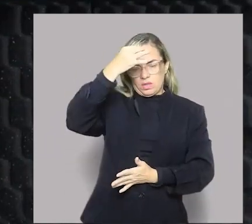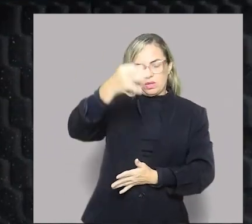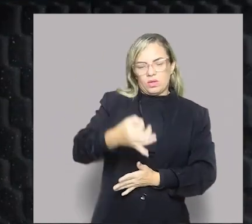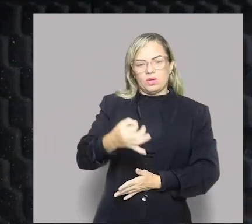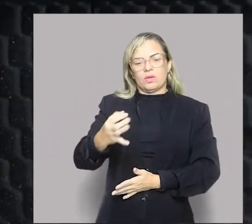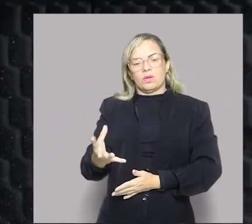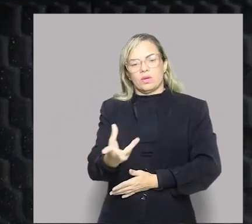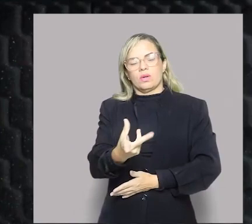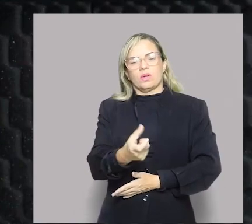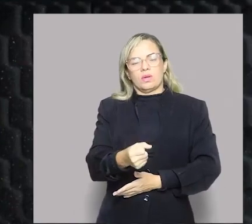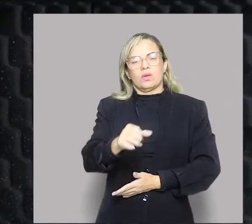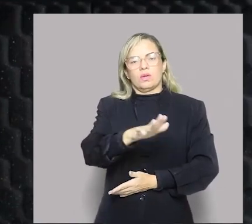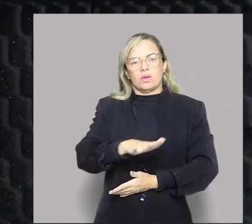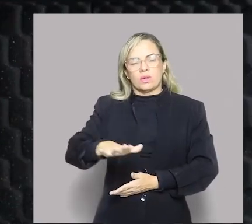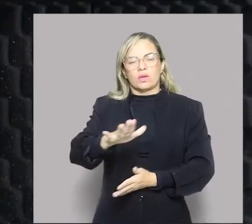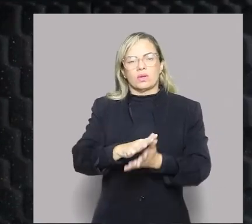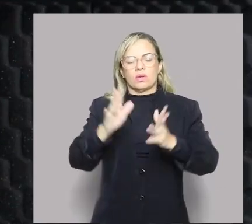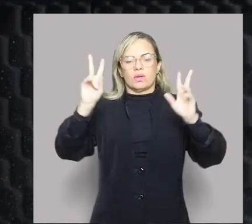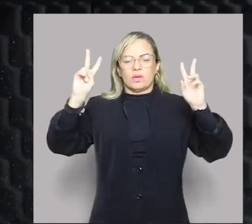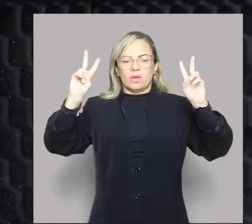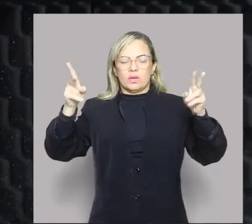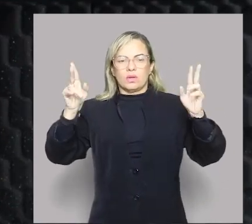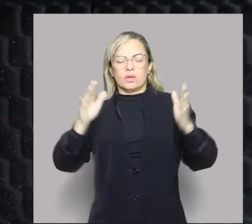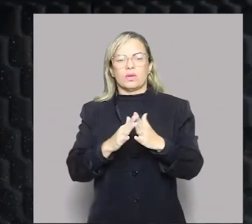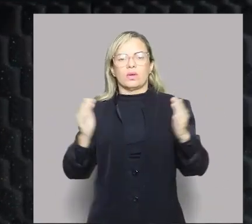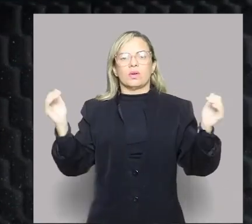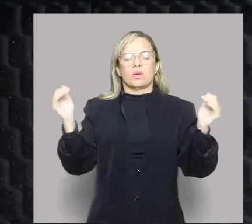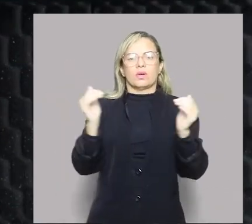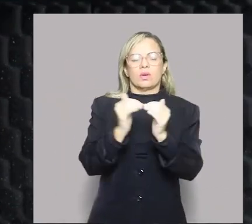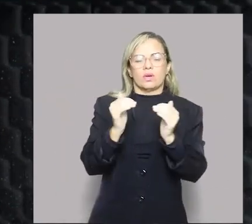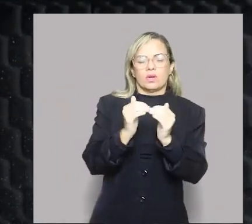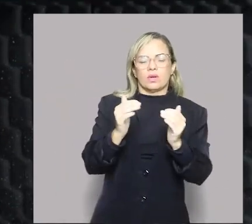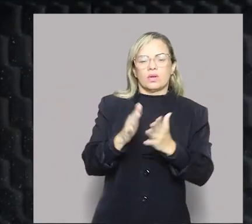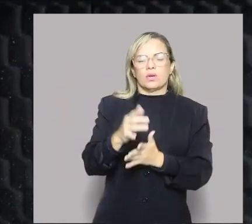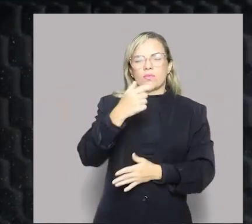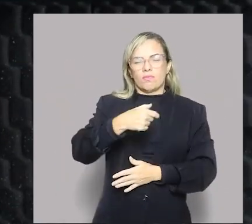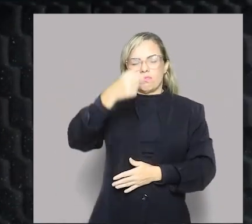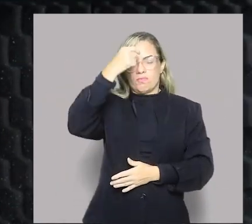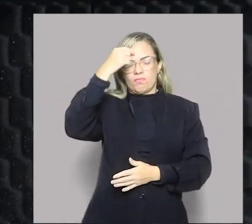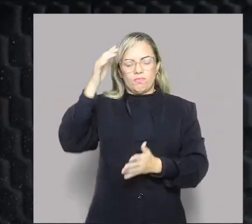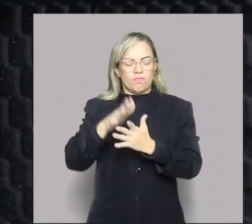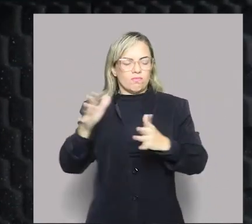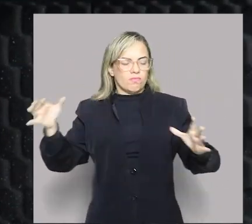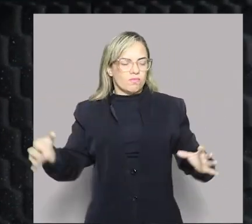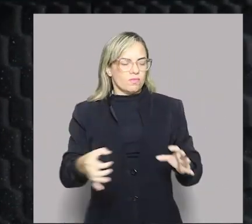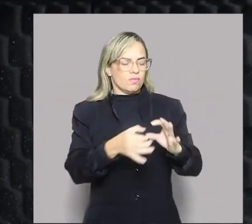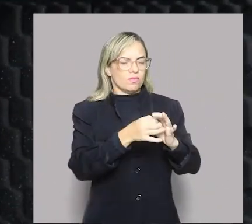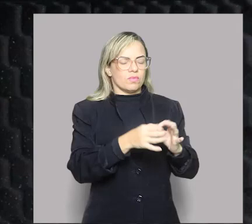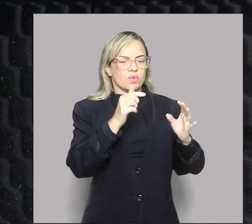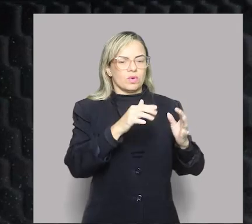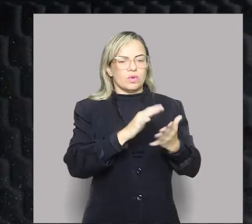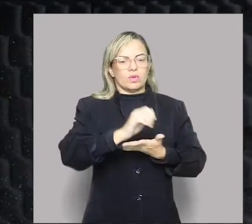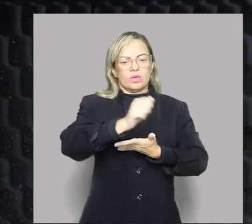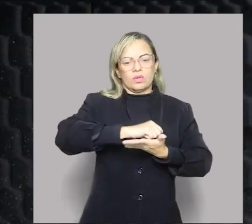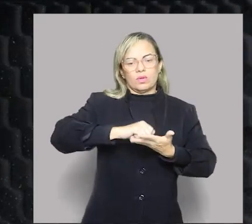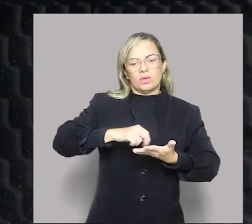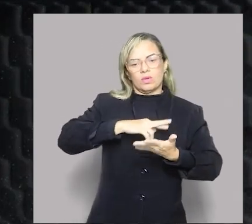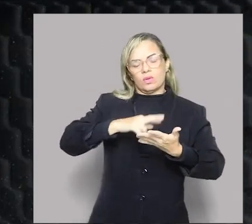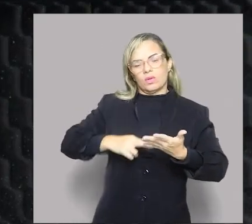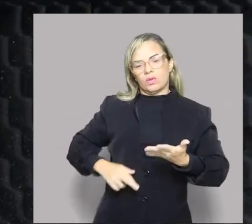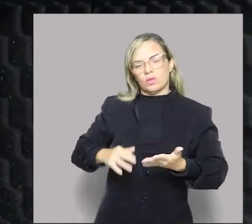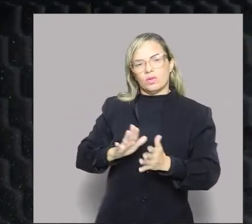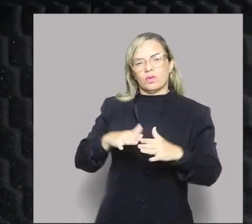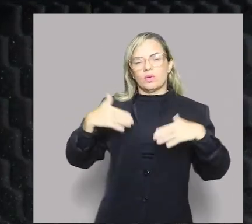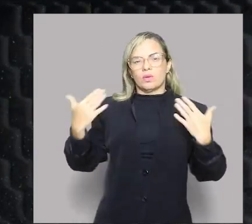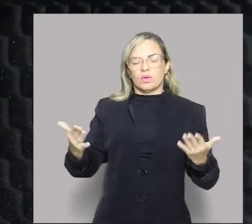área e que, de acordo com o pensamento dele, vai dar certo, vai se alinhar ao que eu estou dizendo. E aí, vamos